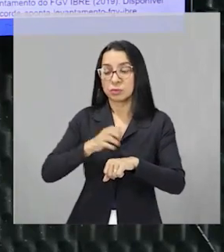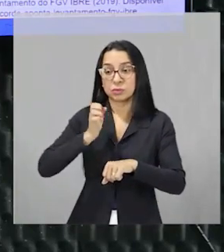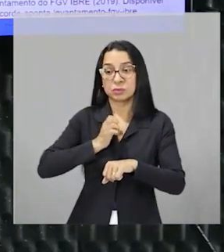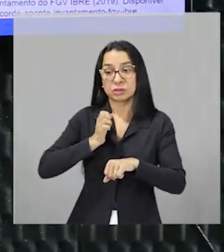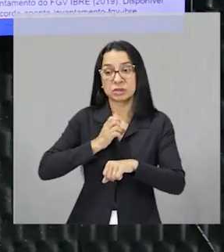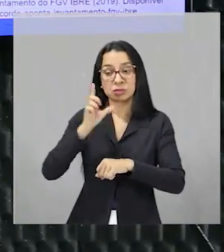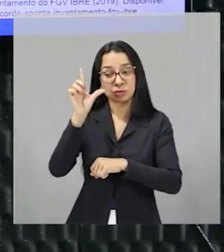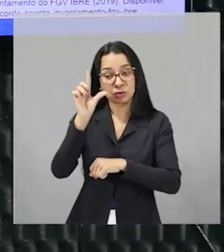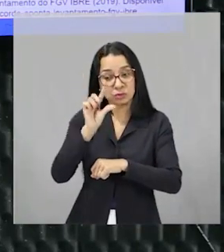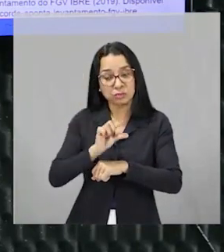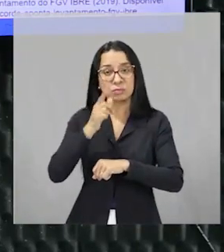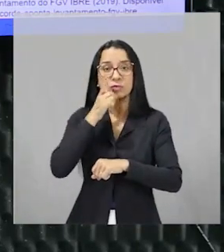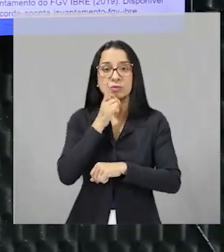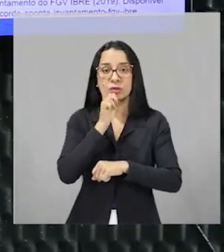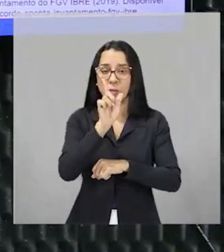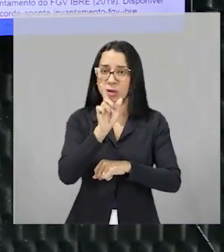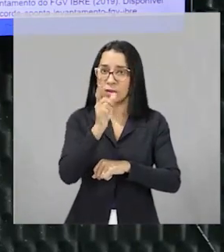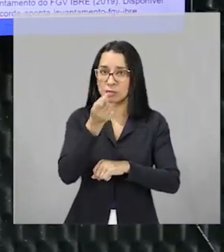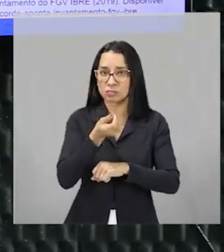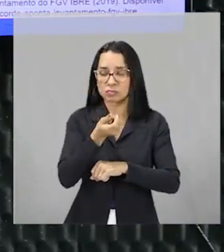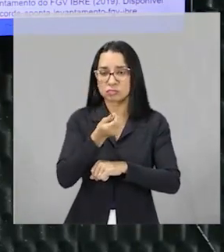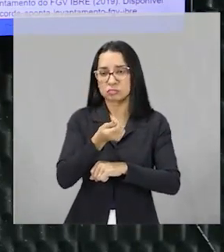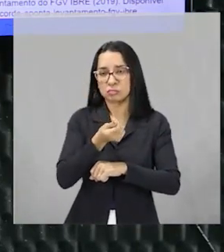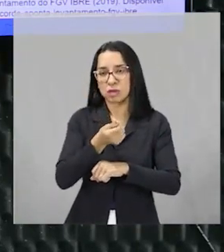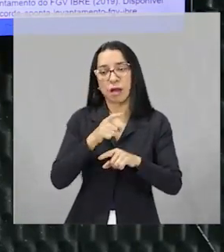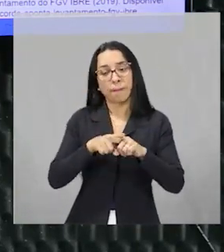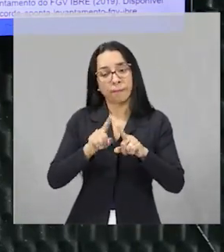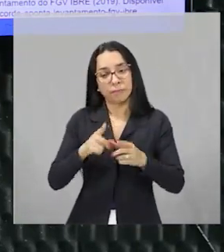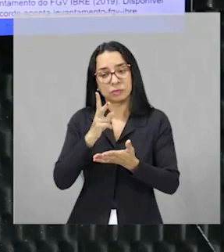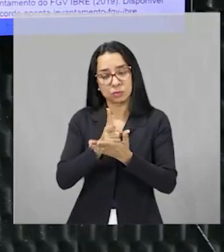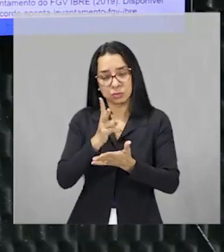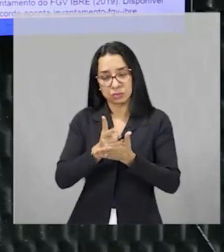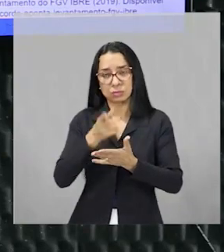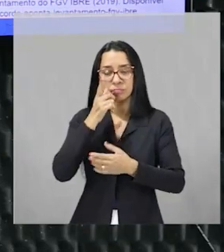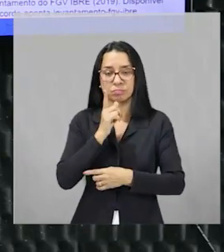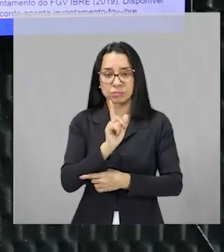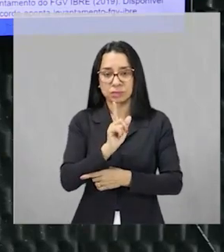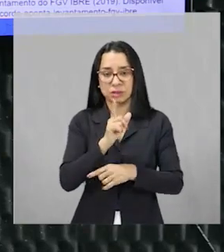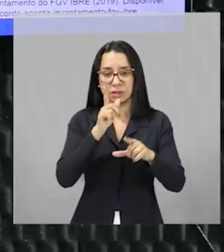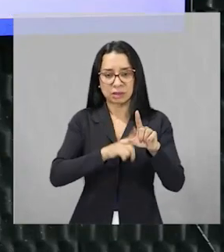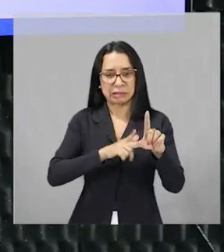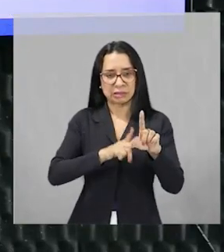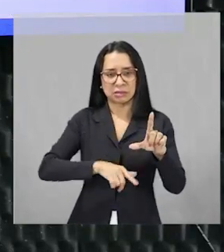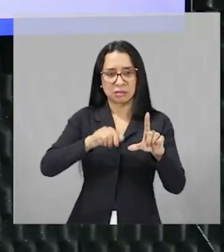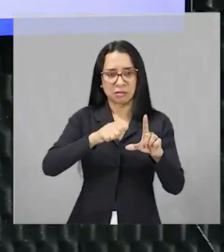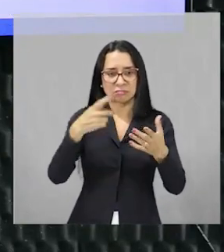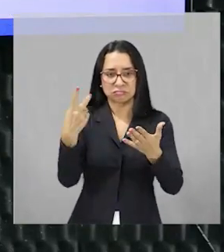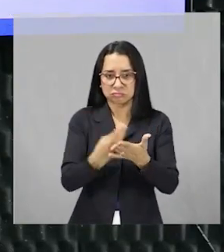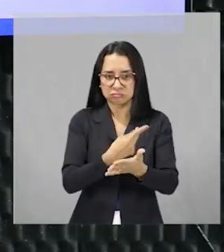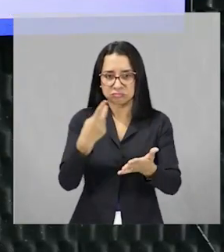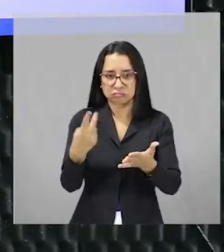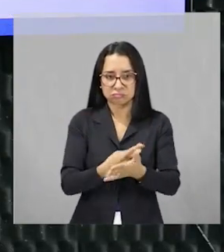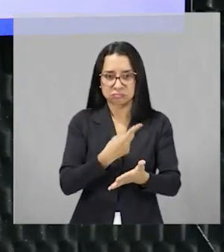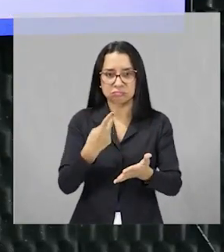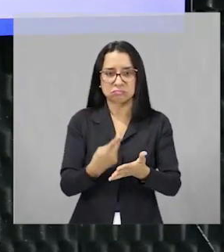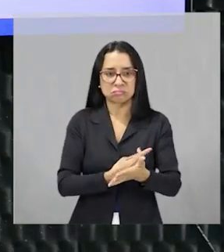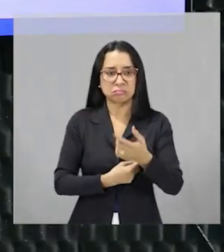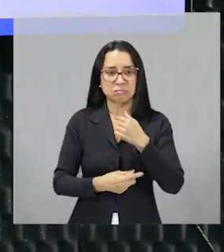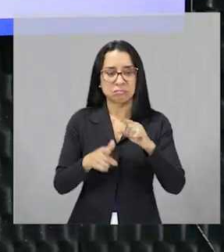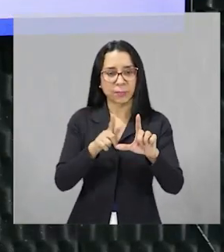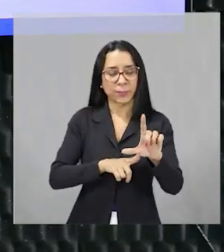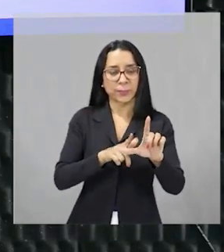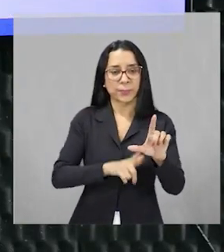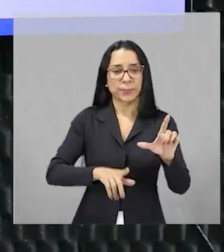seu ganho, mas continuam a ganhar. Então, já foi, a letra A está errada, tá certo? Letra B,